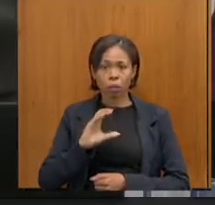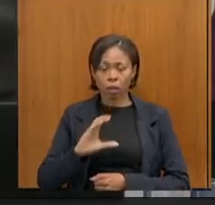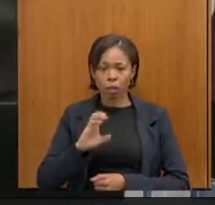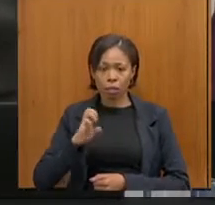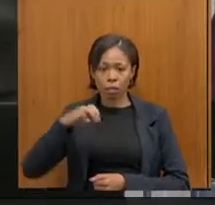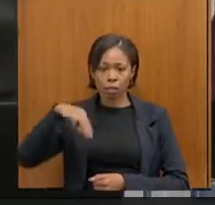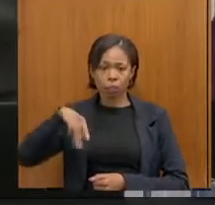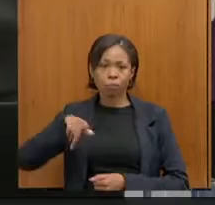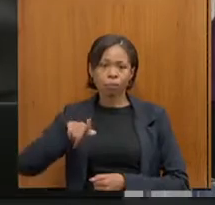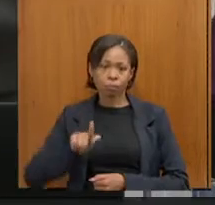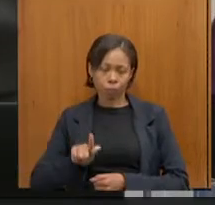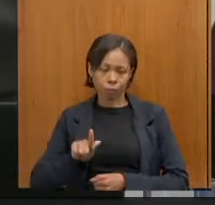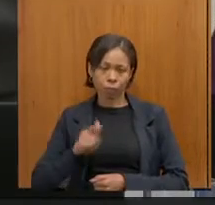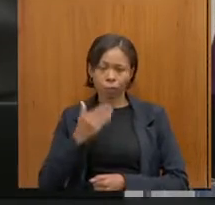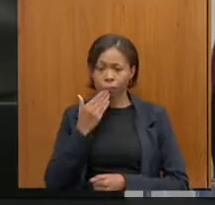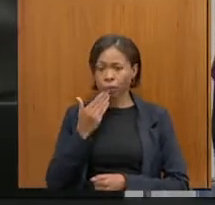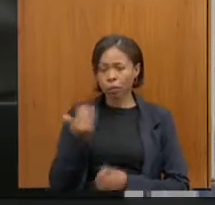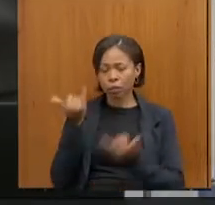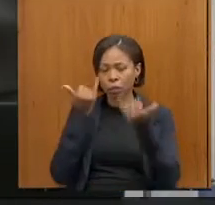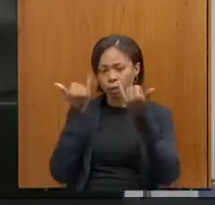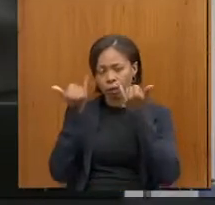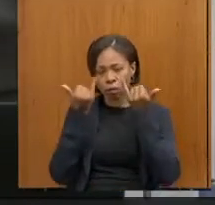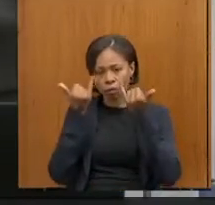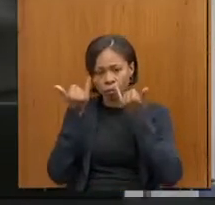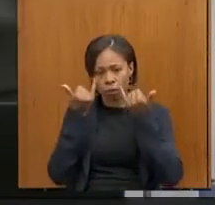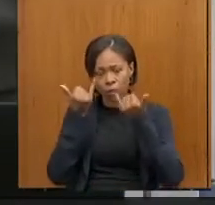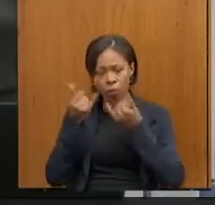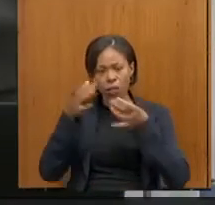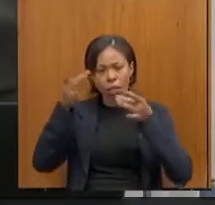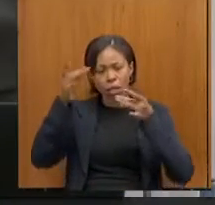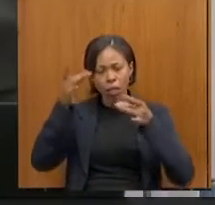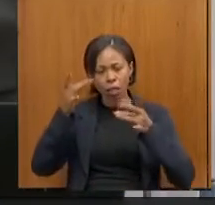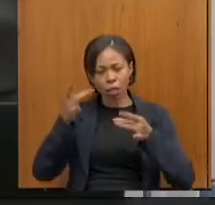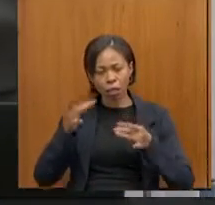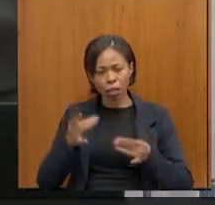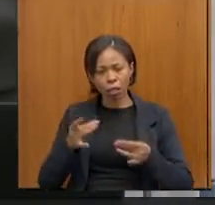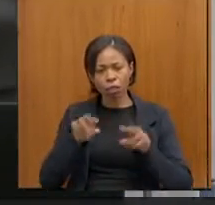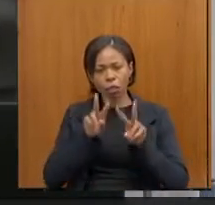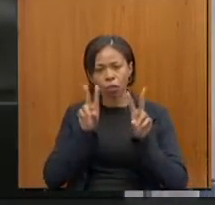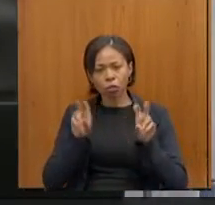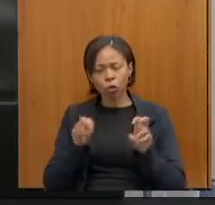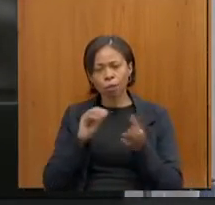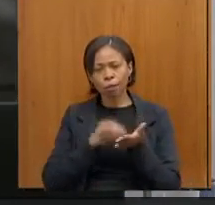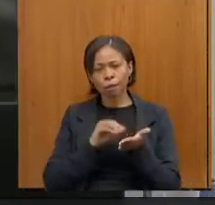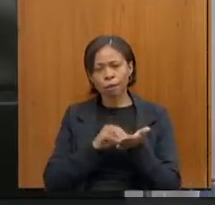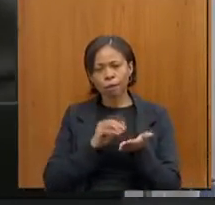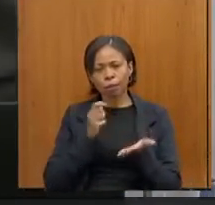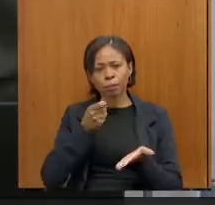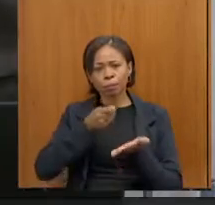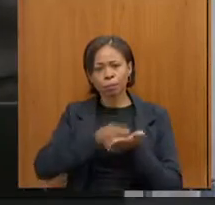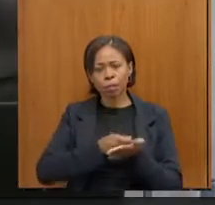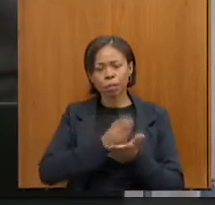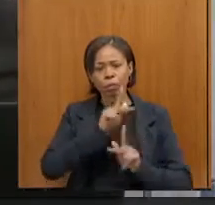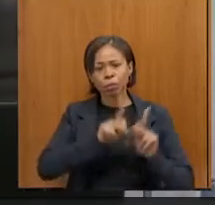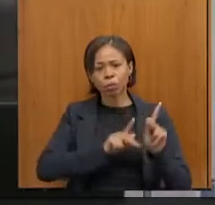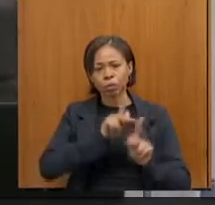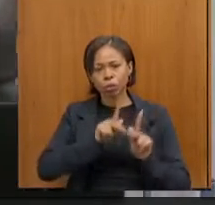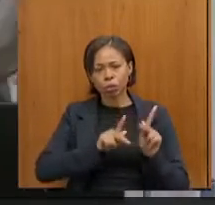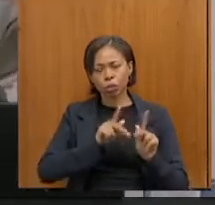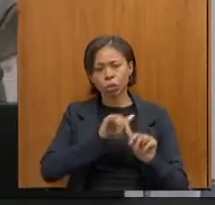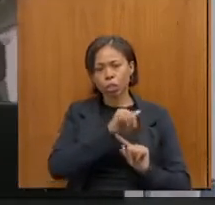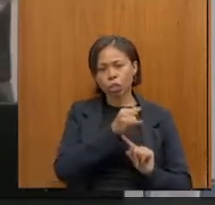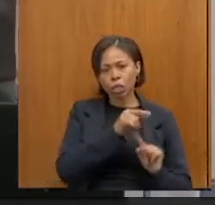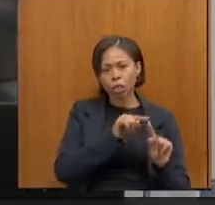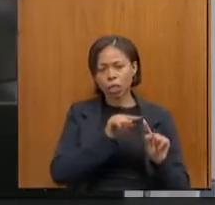companhia energética de Minas Gerais pedidos de informações detalhadas relativas a inadimplência dos consumidores pessoas físicas e jurídicas de